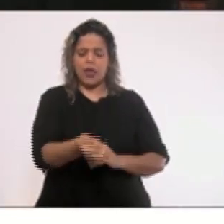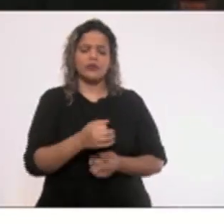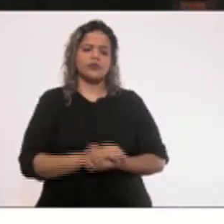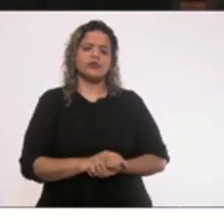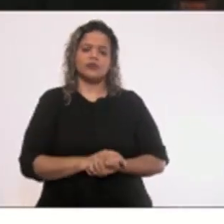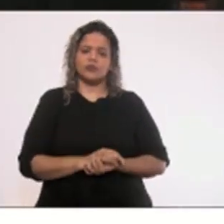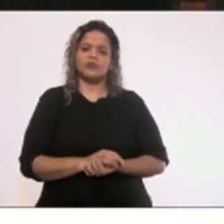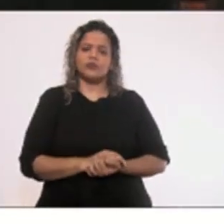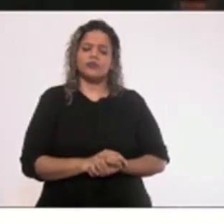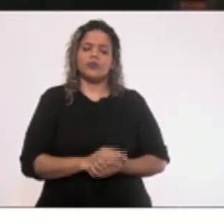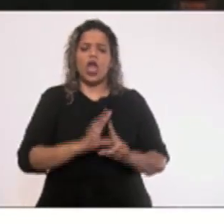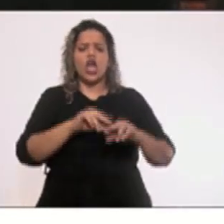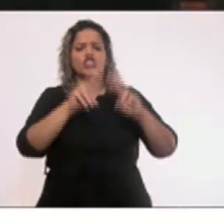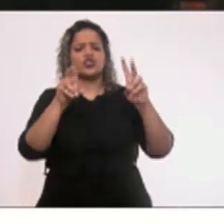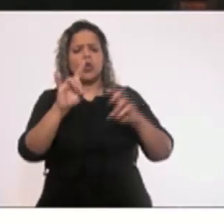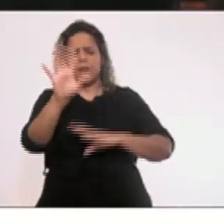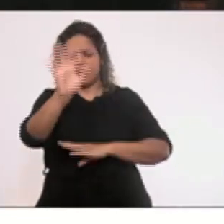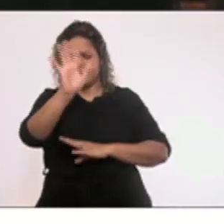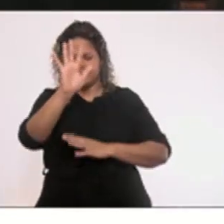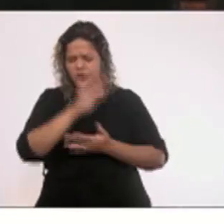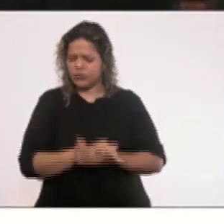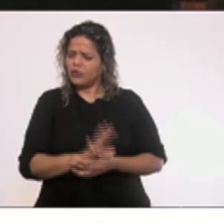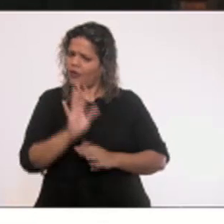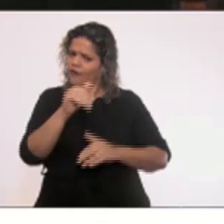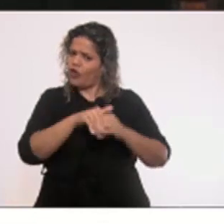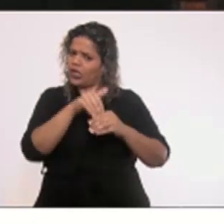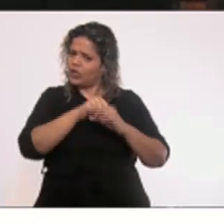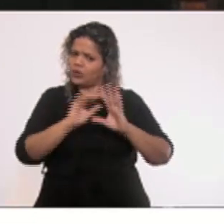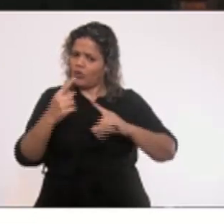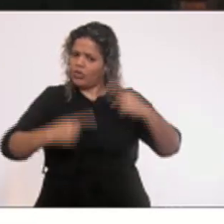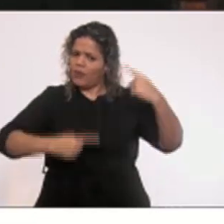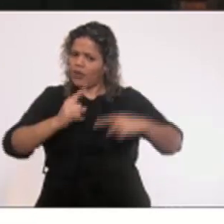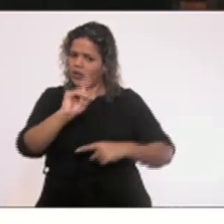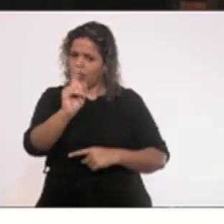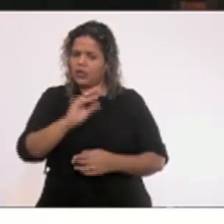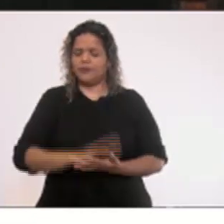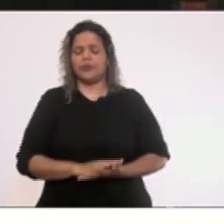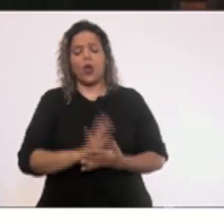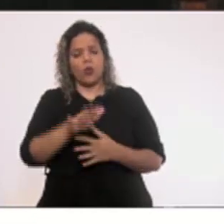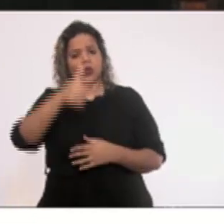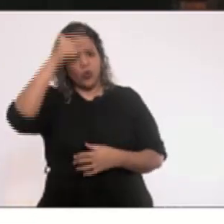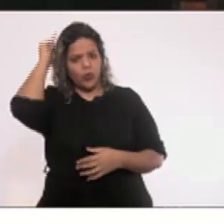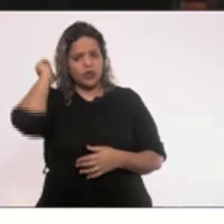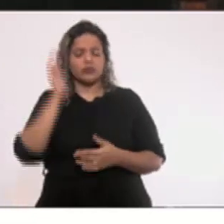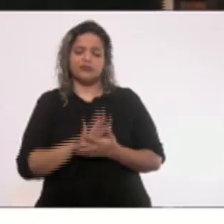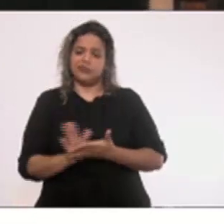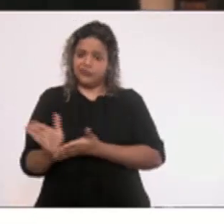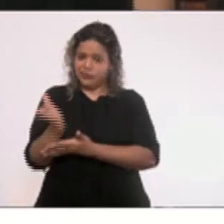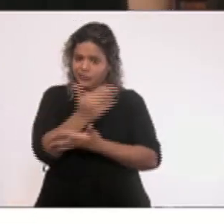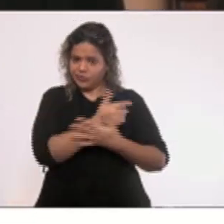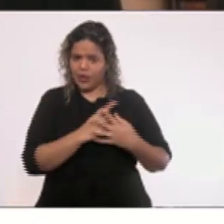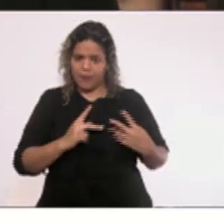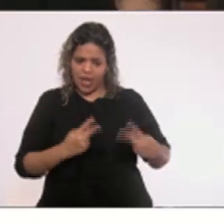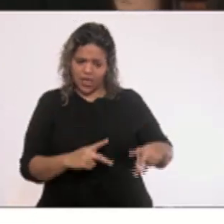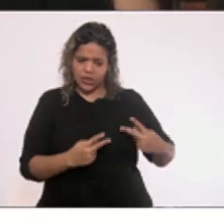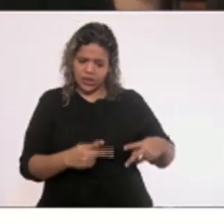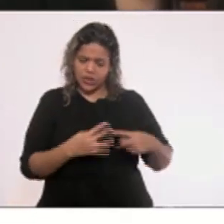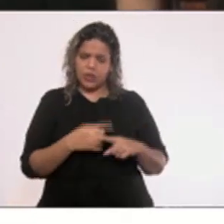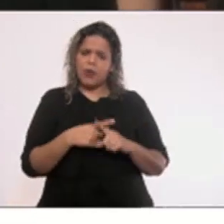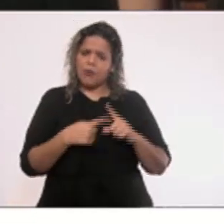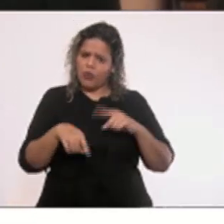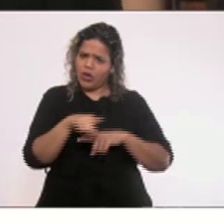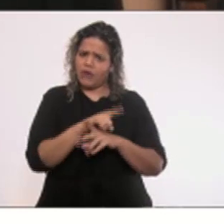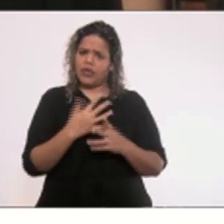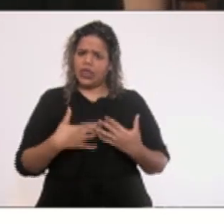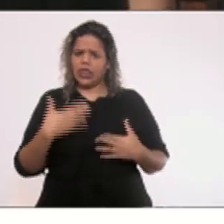Senhor presidente. Já. Senhor presidente. Não, nós estamos em votação, não pode debater. Olha só, deputado Luiz, vamos colher os pareceres, porque Vossa Excelência